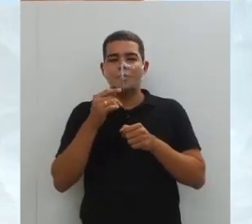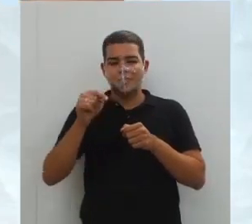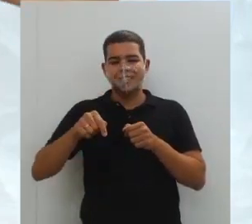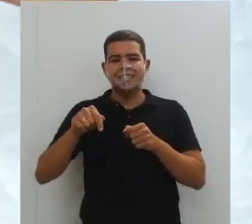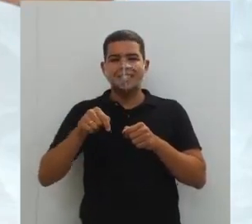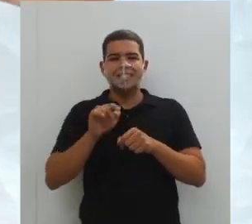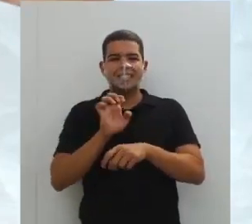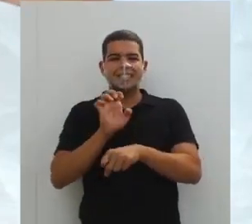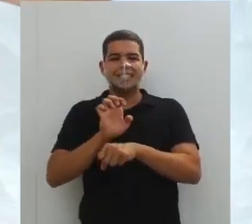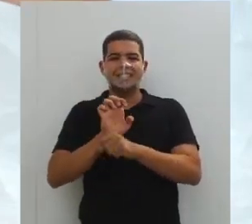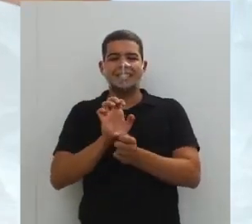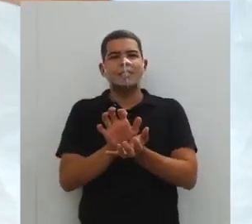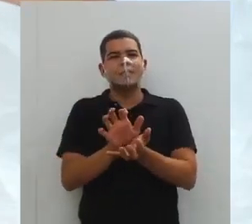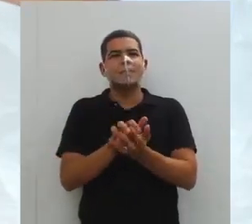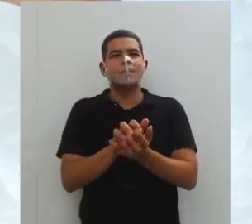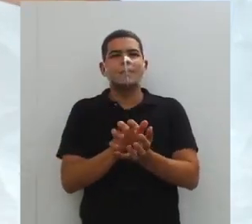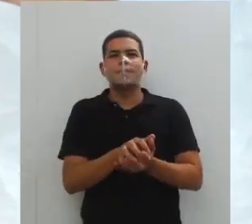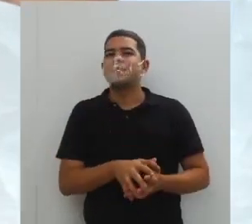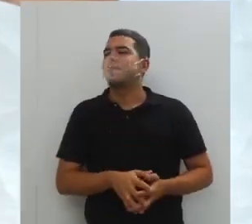ficar bem legal.